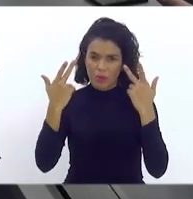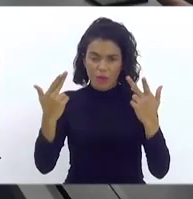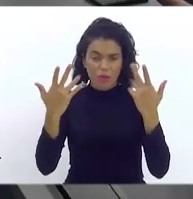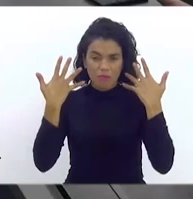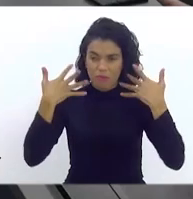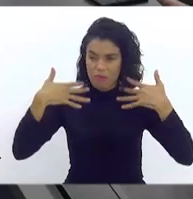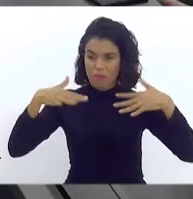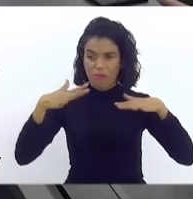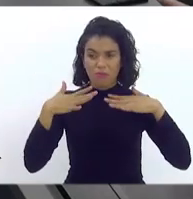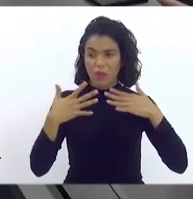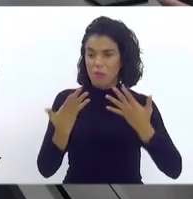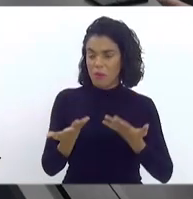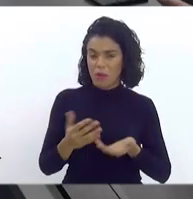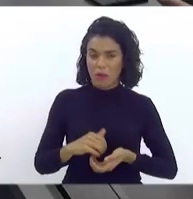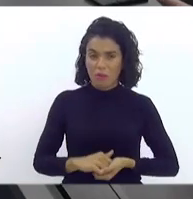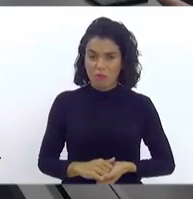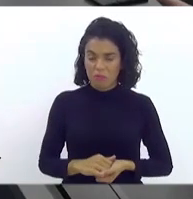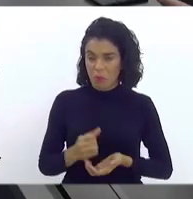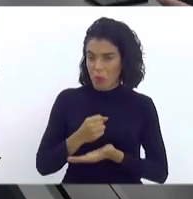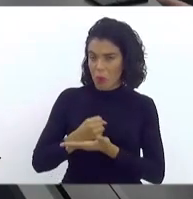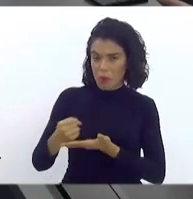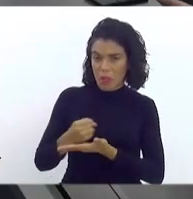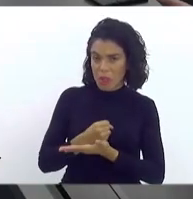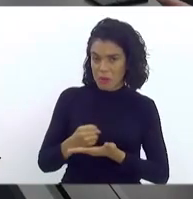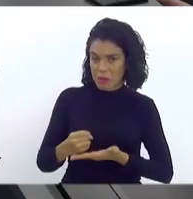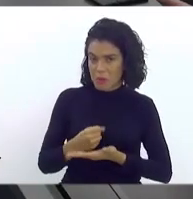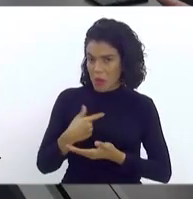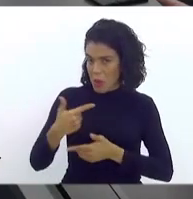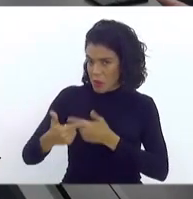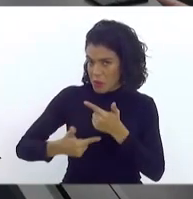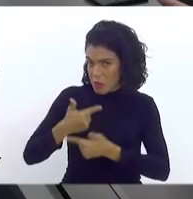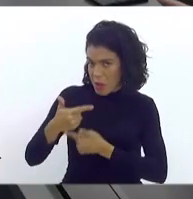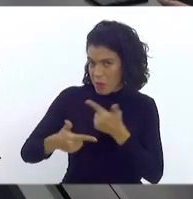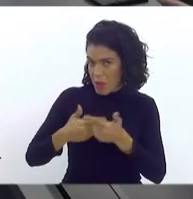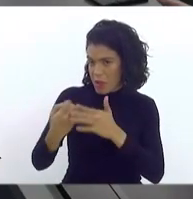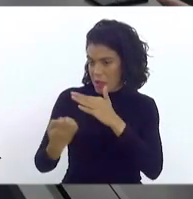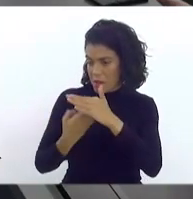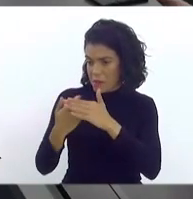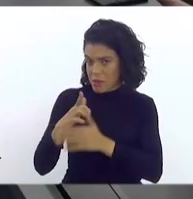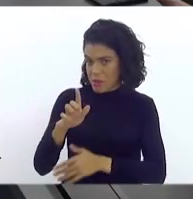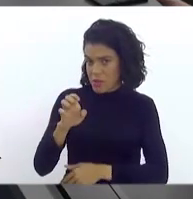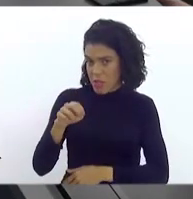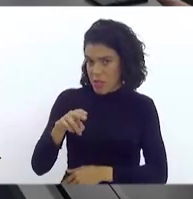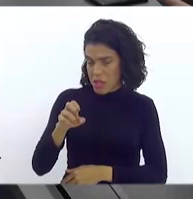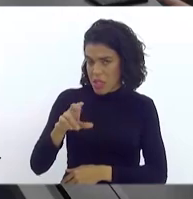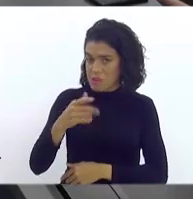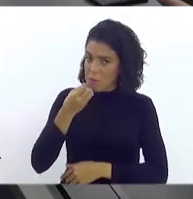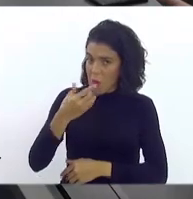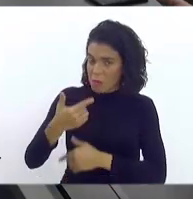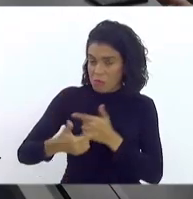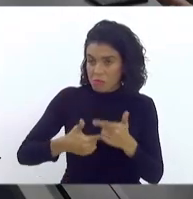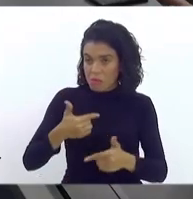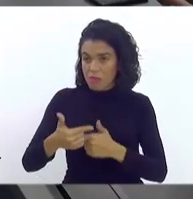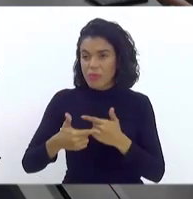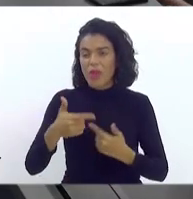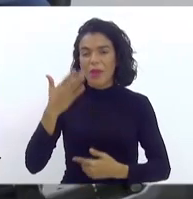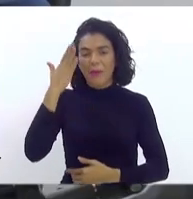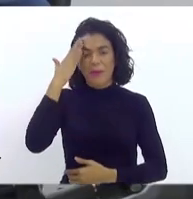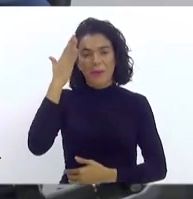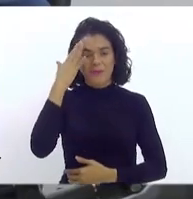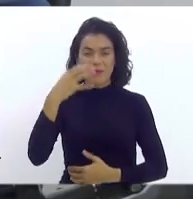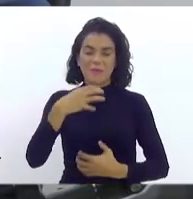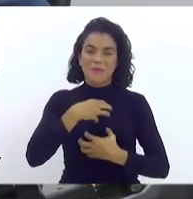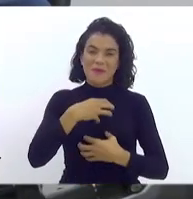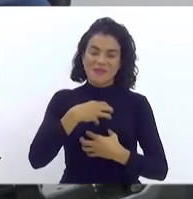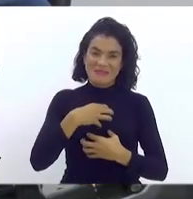natural, como qualquer outra concessão. A senhora considera, então, o serviço da Genersa, o papel da Genersa, bem desempenhado? Eu sei que isso lhe deixa numa